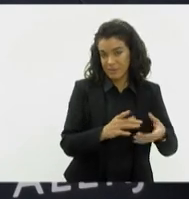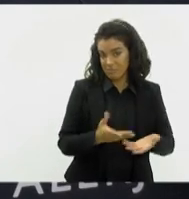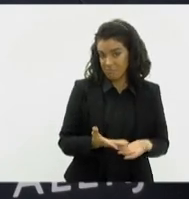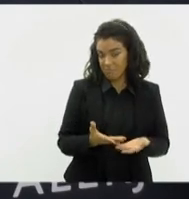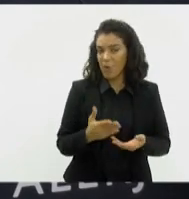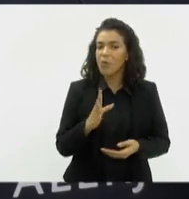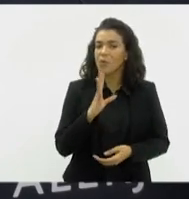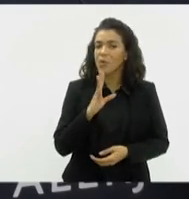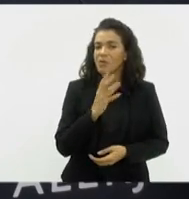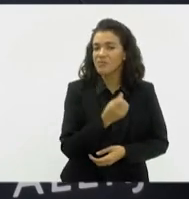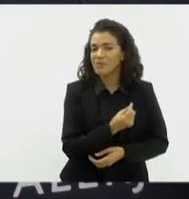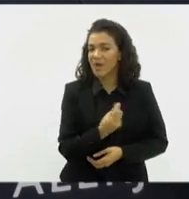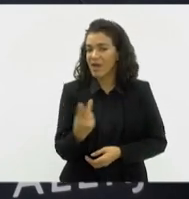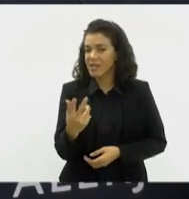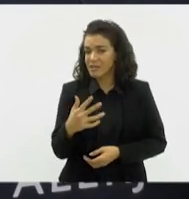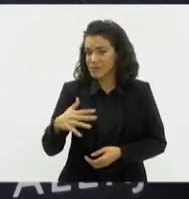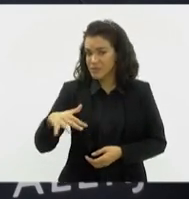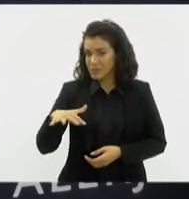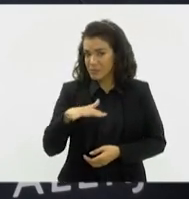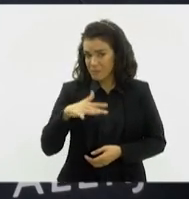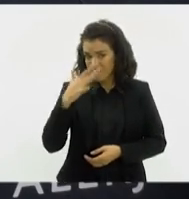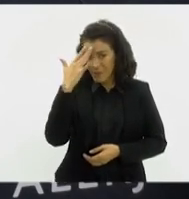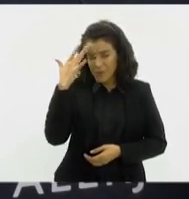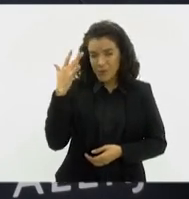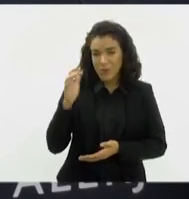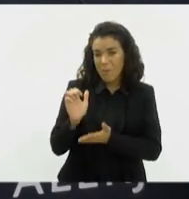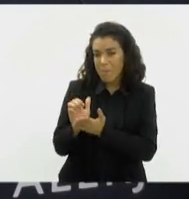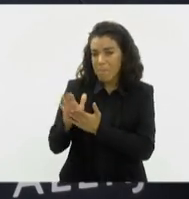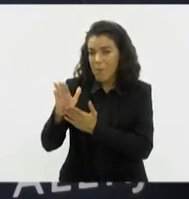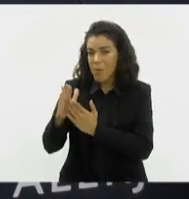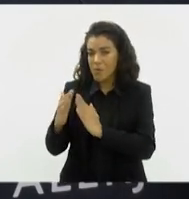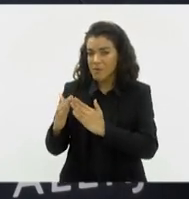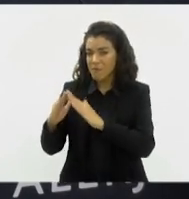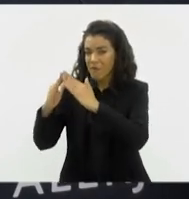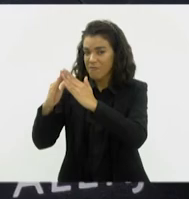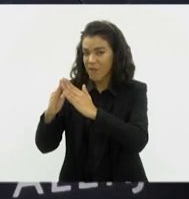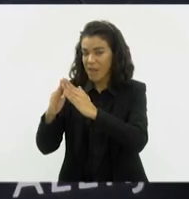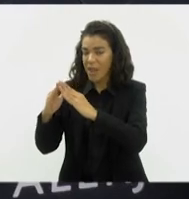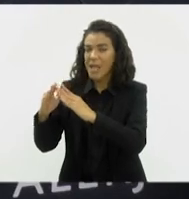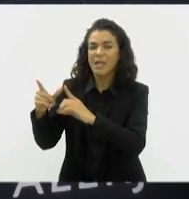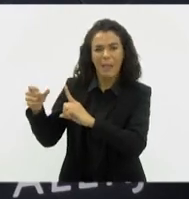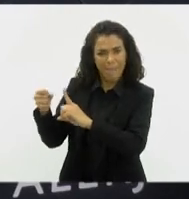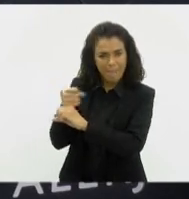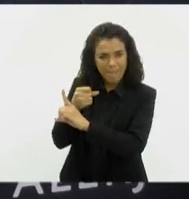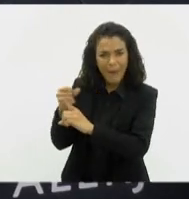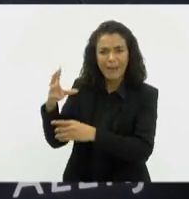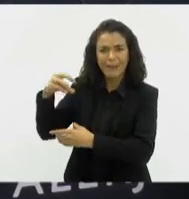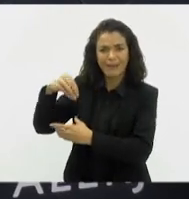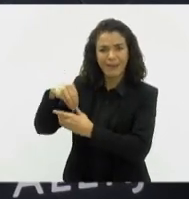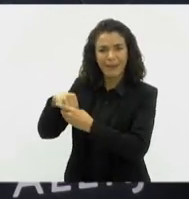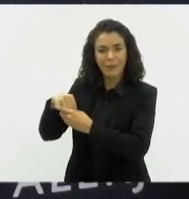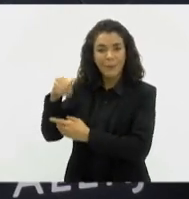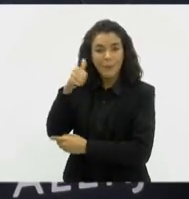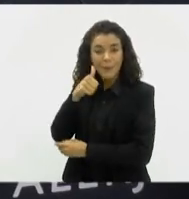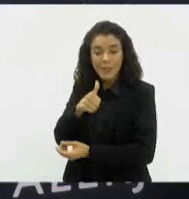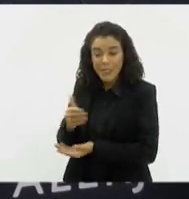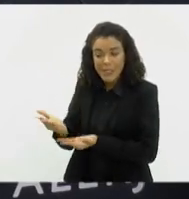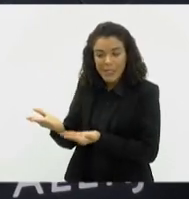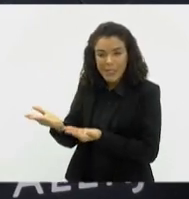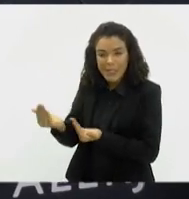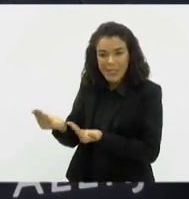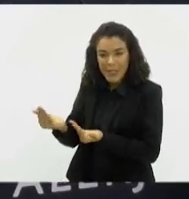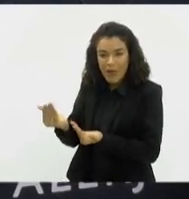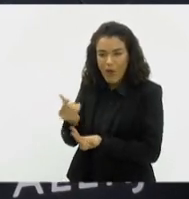inúmeros casos de pessoas que estão expulsas da favela, de pessoas que apanham na favela, de menininhas mais novas que o cara